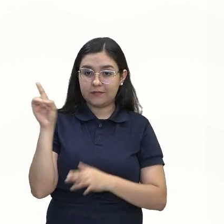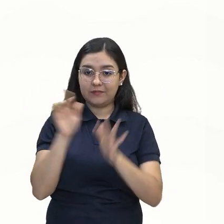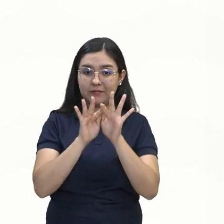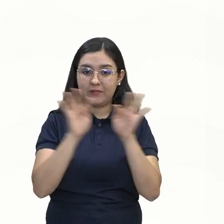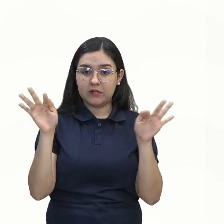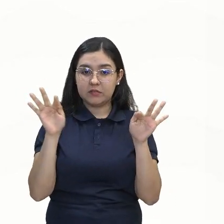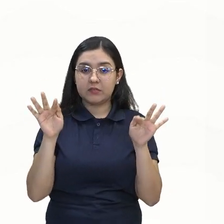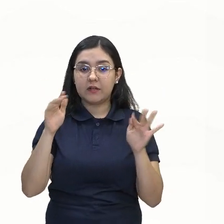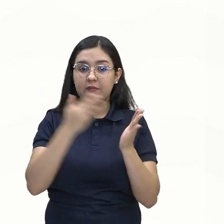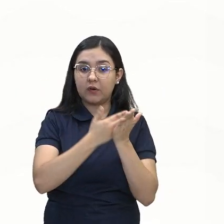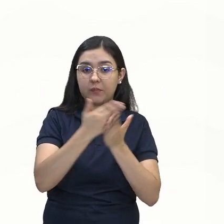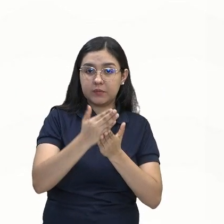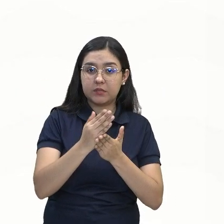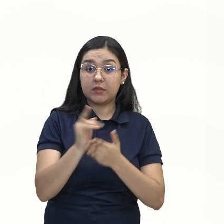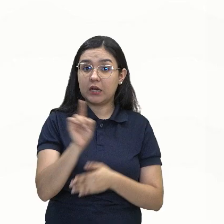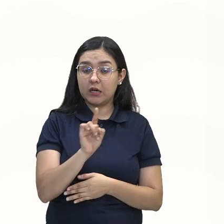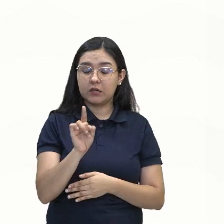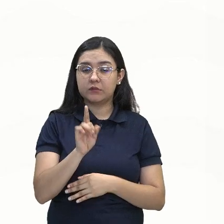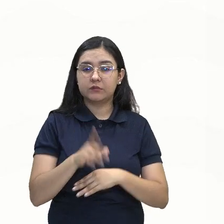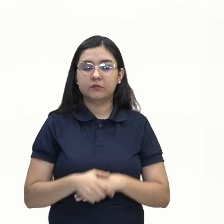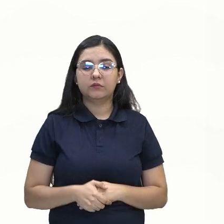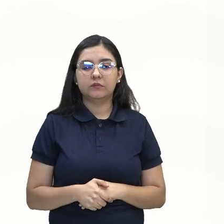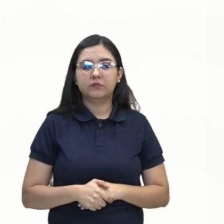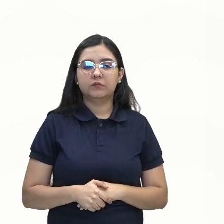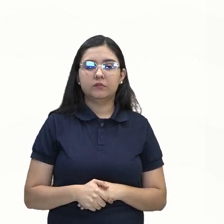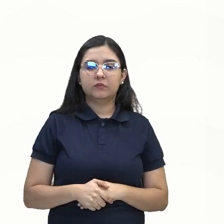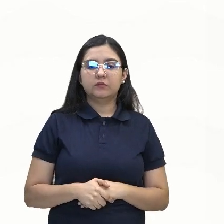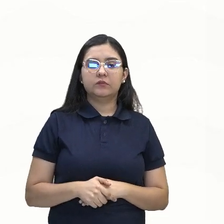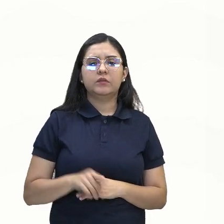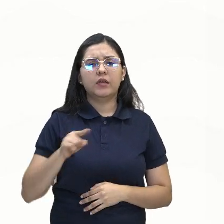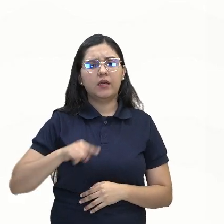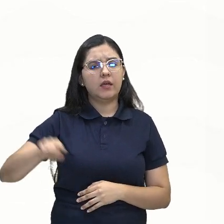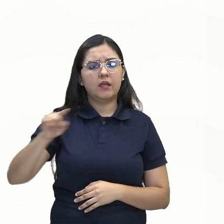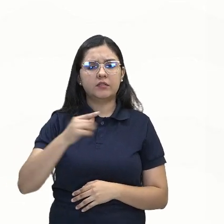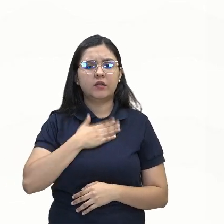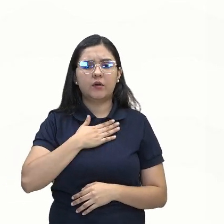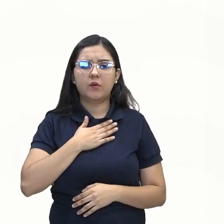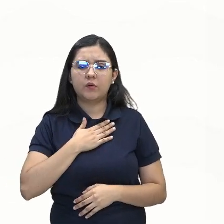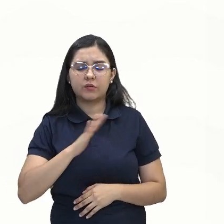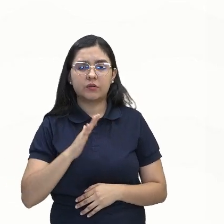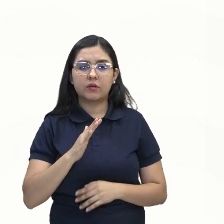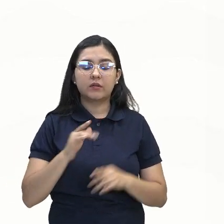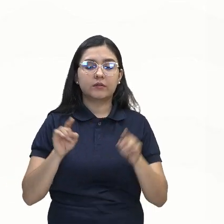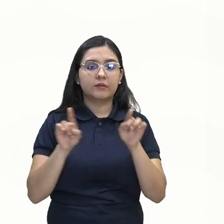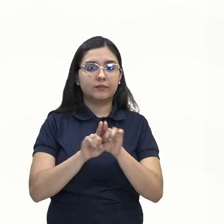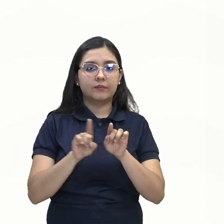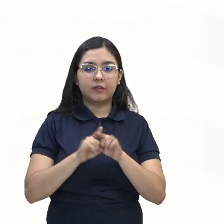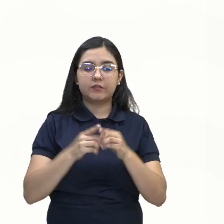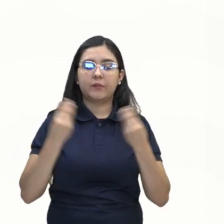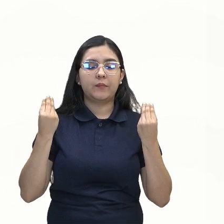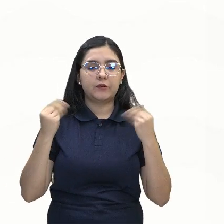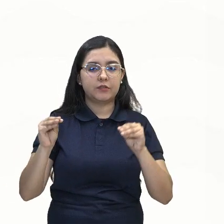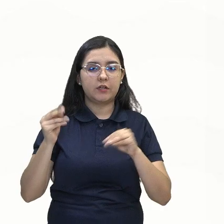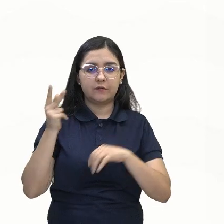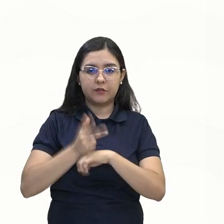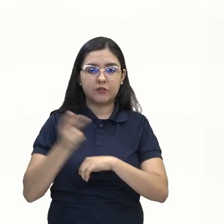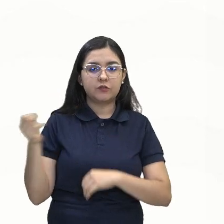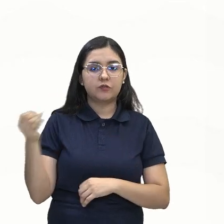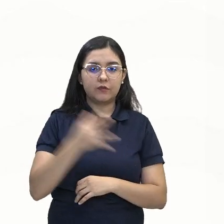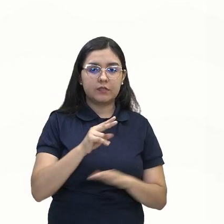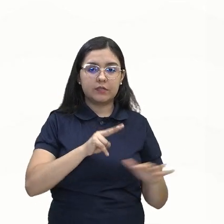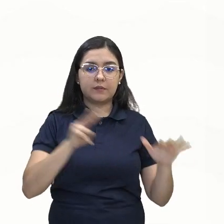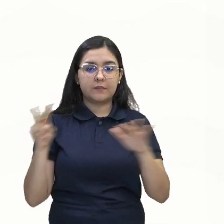ela vai começar negando. Eles não postaram vídeo novo essa semana. Postaram? Did